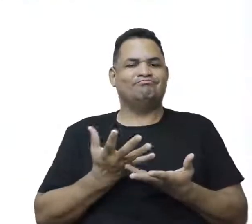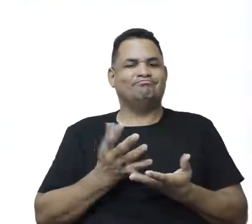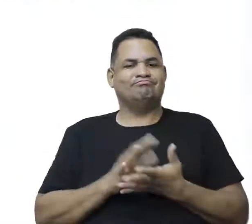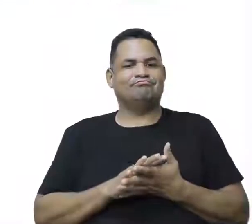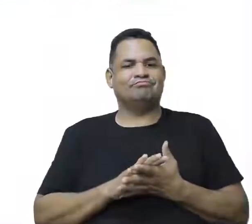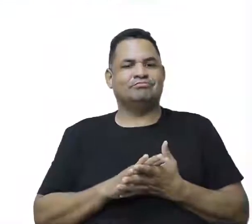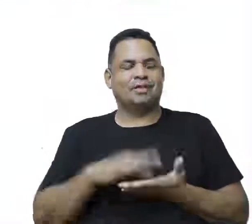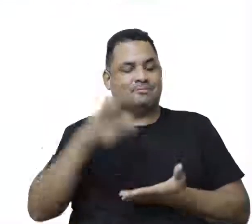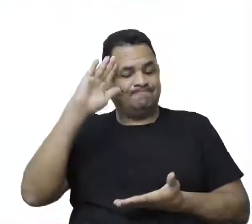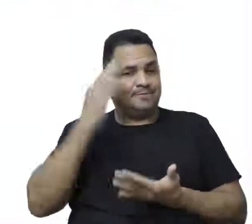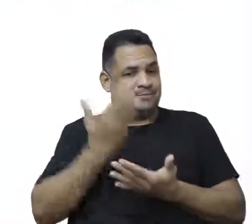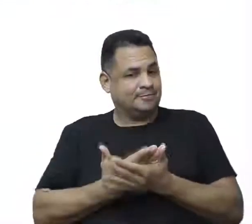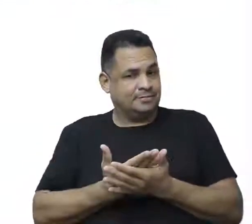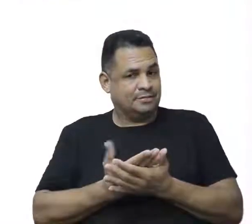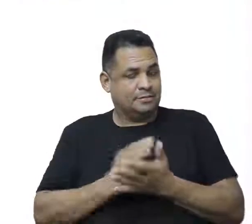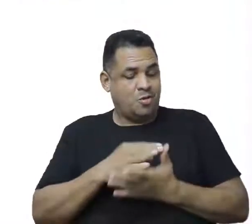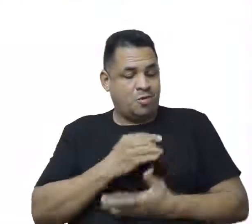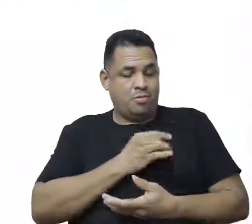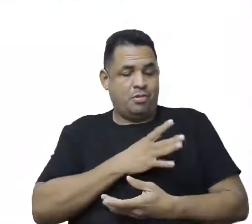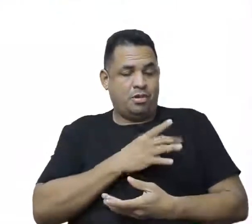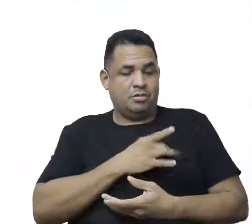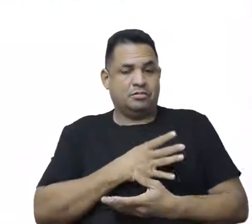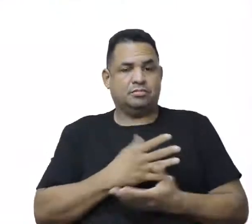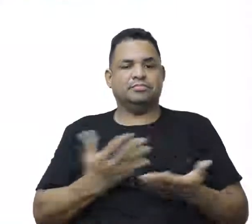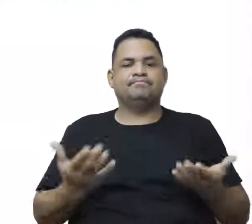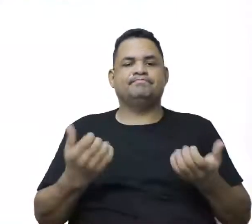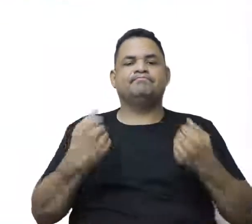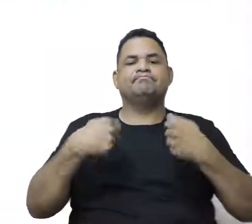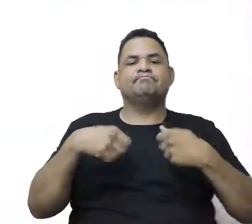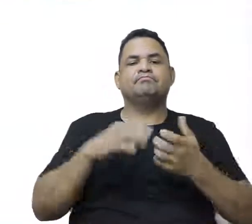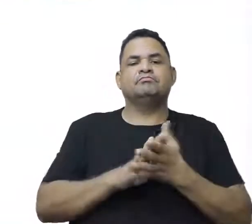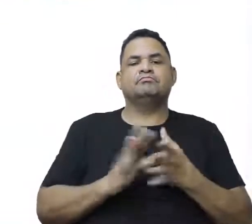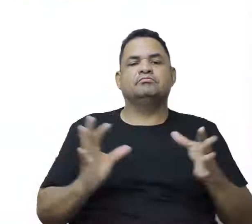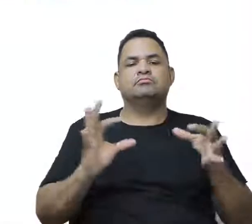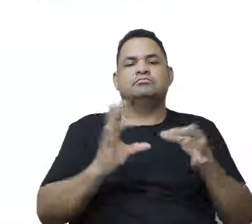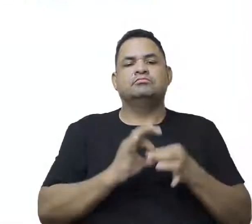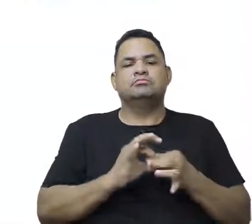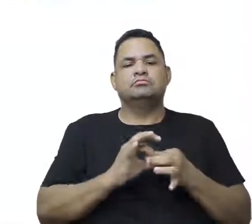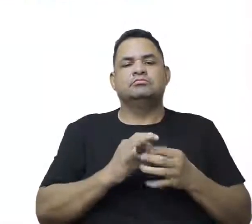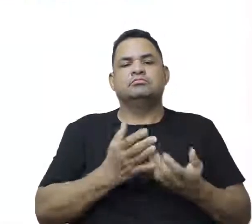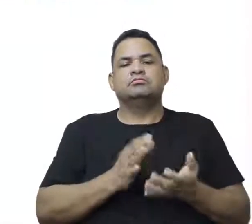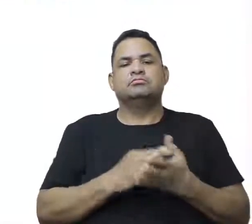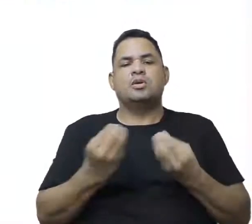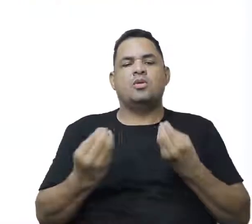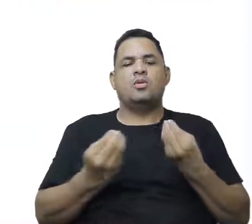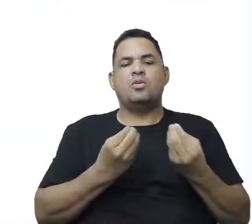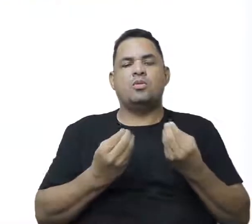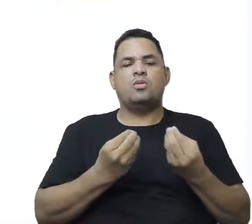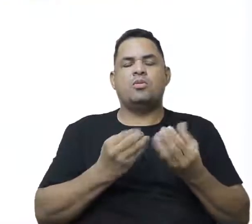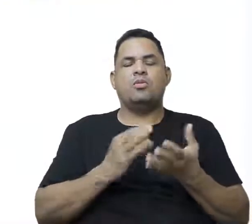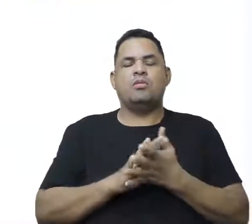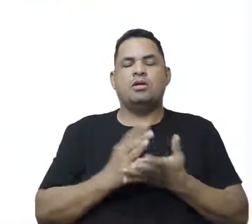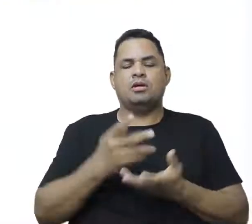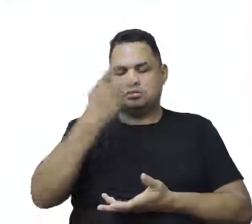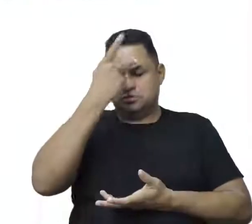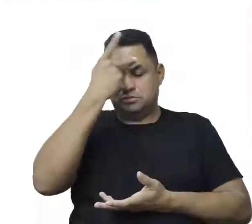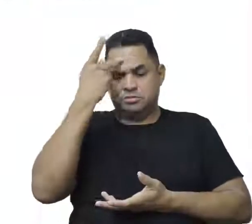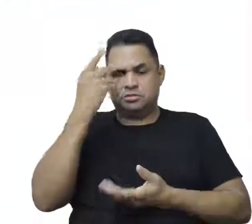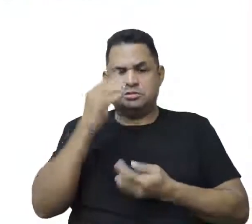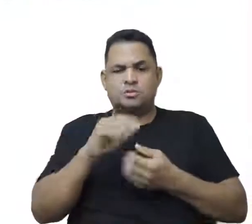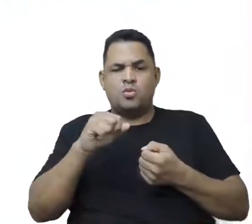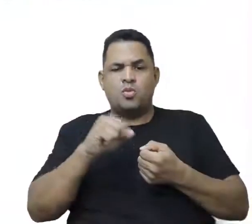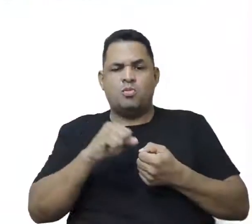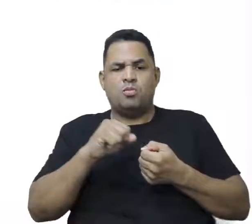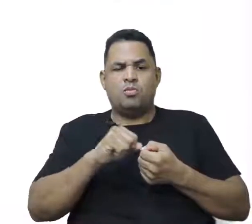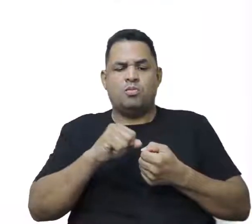insegurança, confiança ou medo. Pode estar associado também como essas pessoas agem, né? Como que